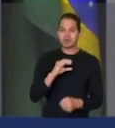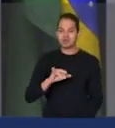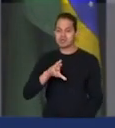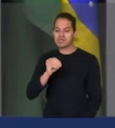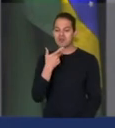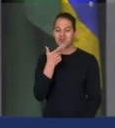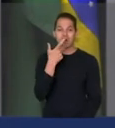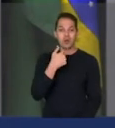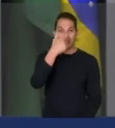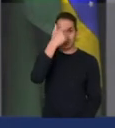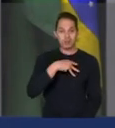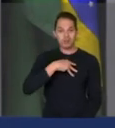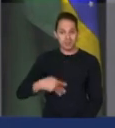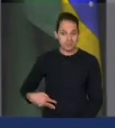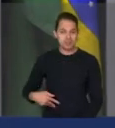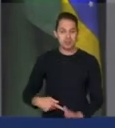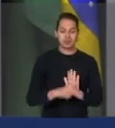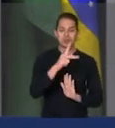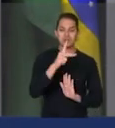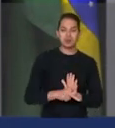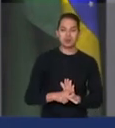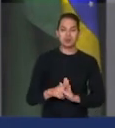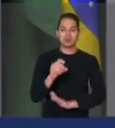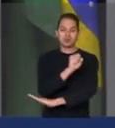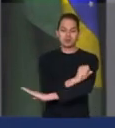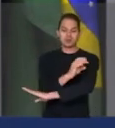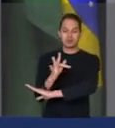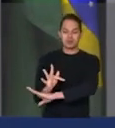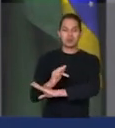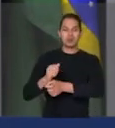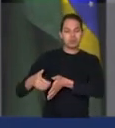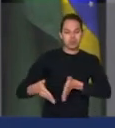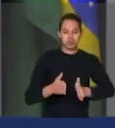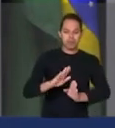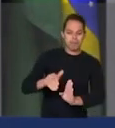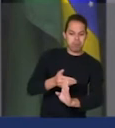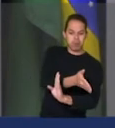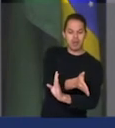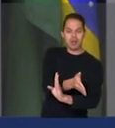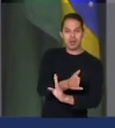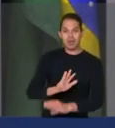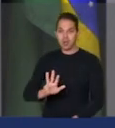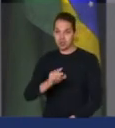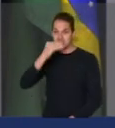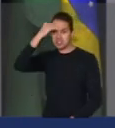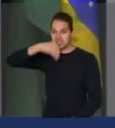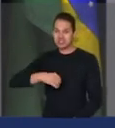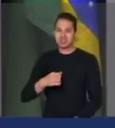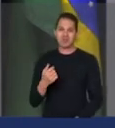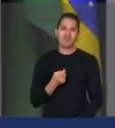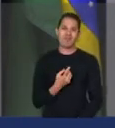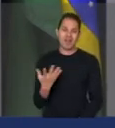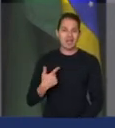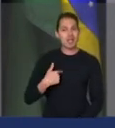a condição de fazer o projeto de transposição do São Francisco. Ele desistiu, Lula, 10 vezes, e eu